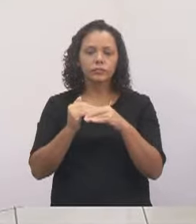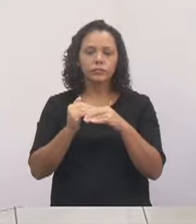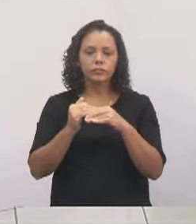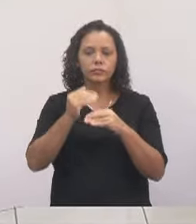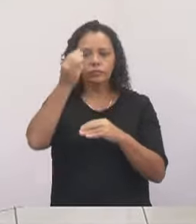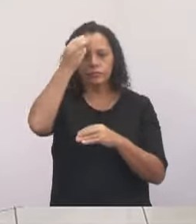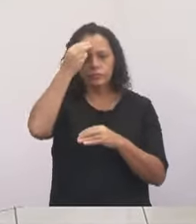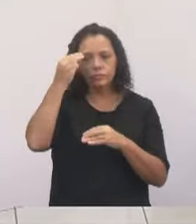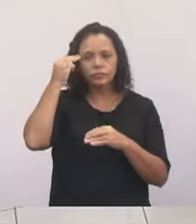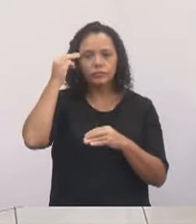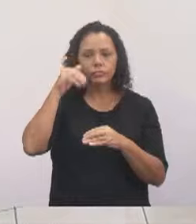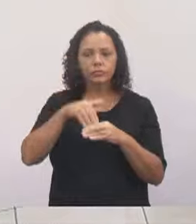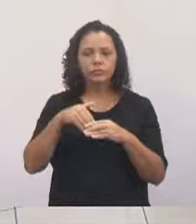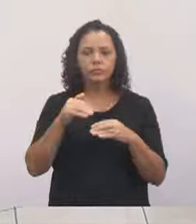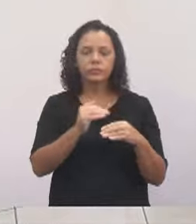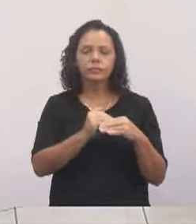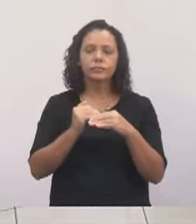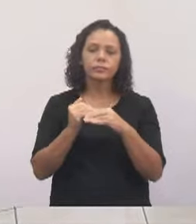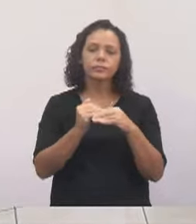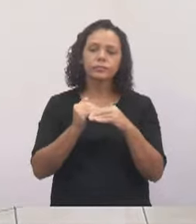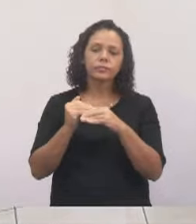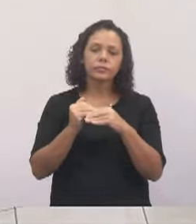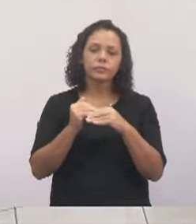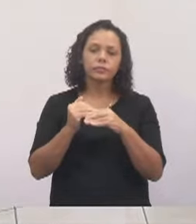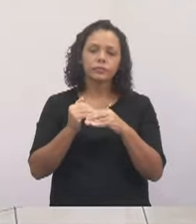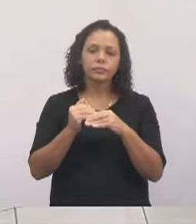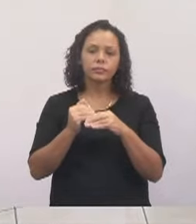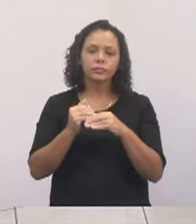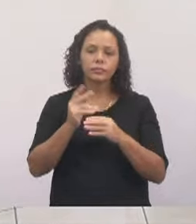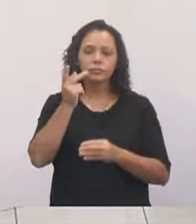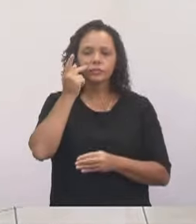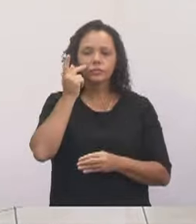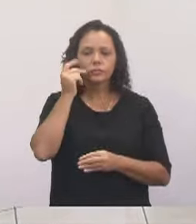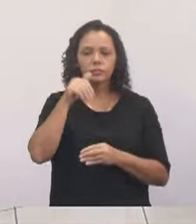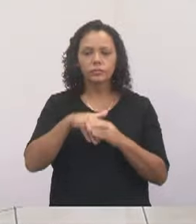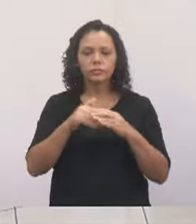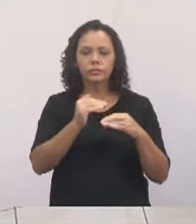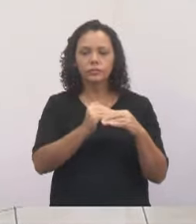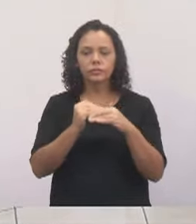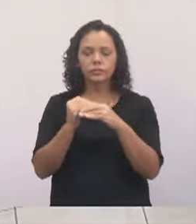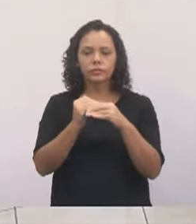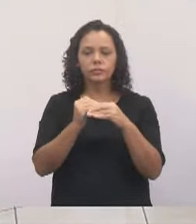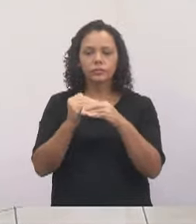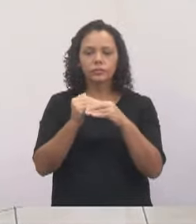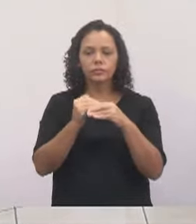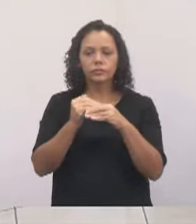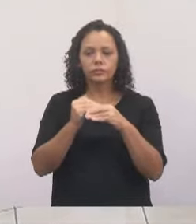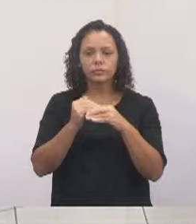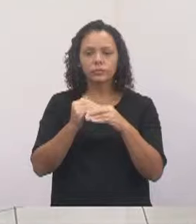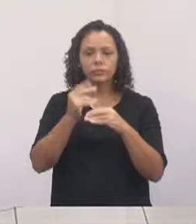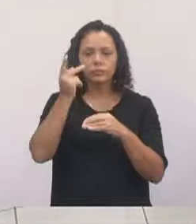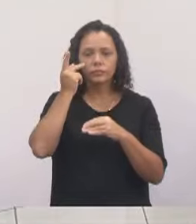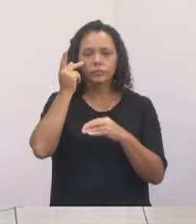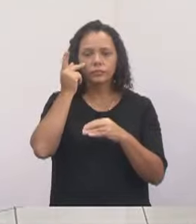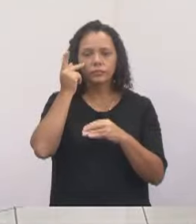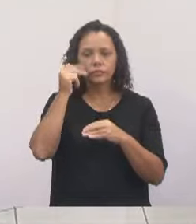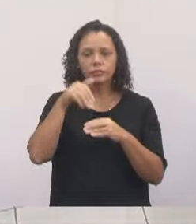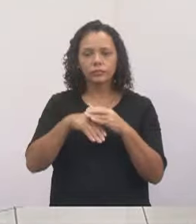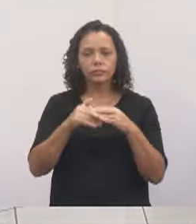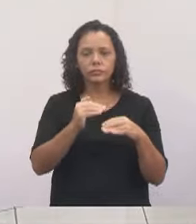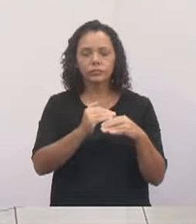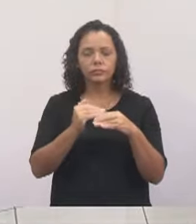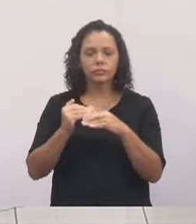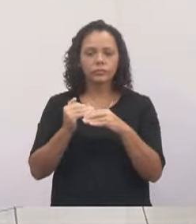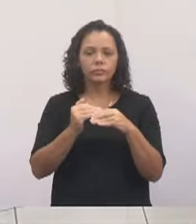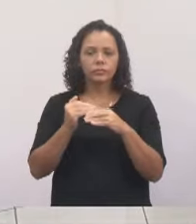a vereadora Maria Amélia? Favorável. Como vota o vereador Paulinho de Esporte? Favorável. Como vota o vereador Paulinho dos Condutores?